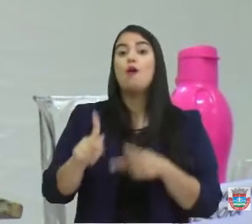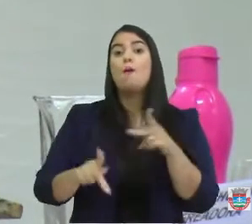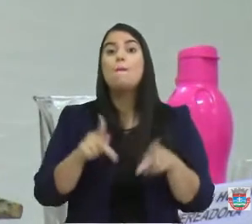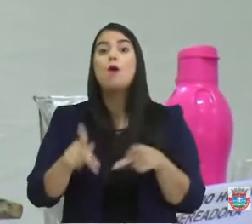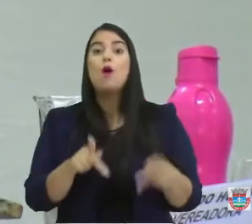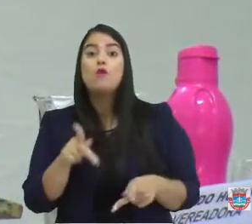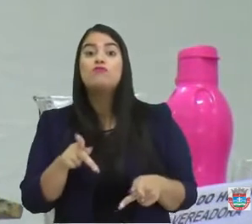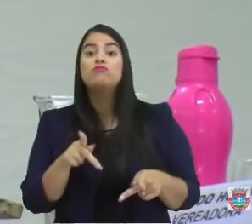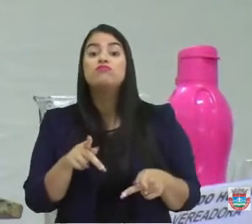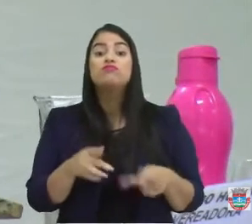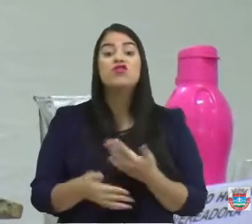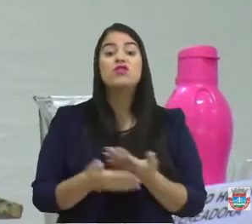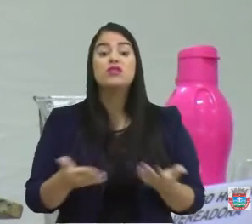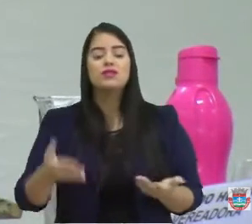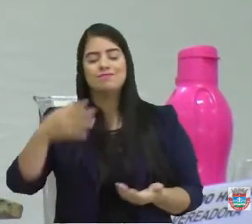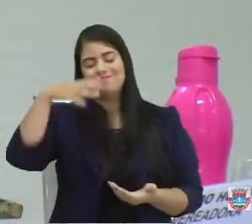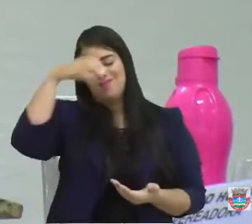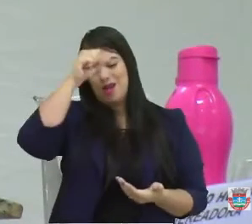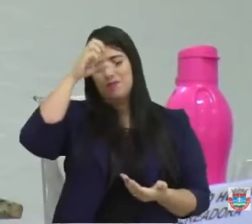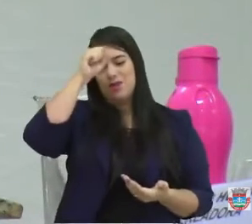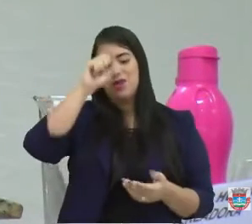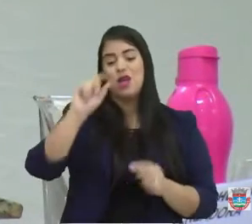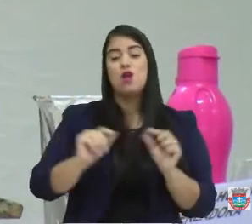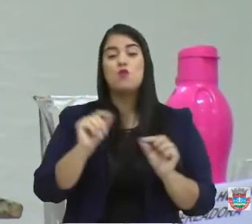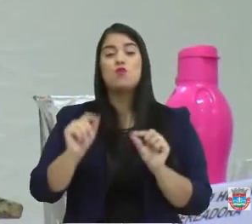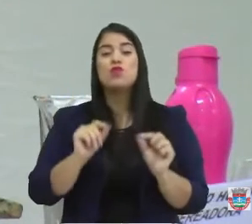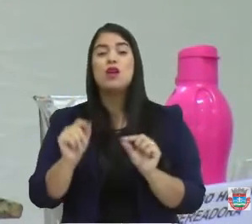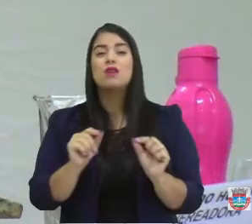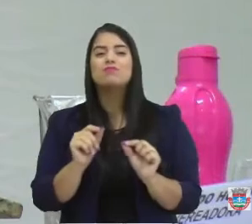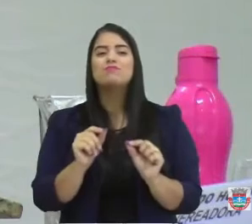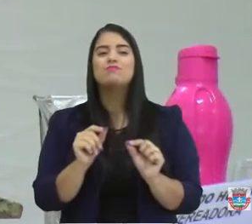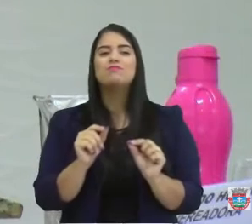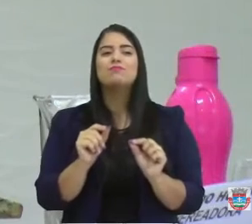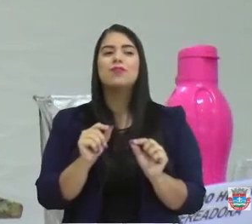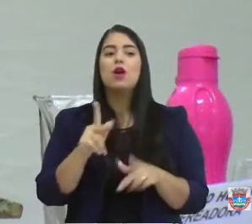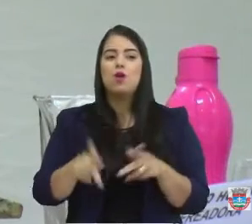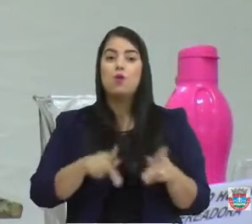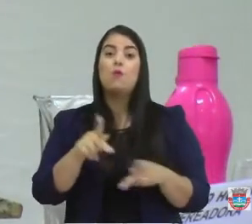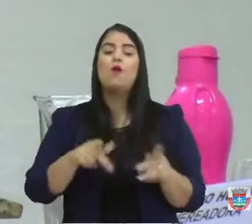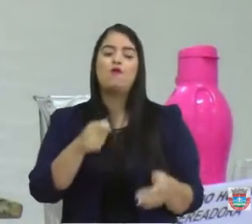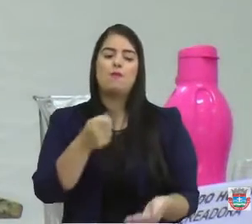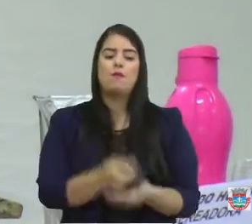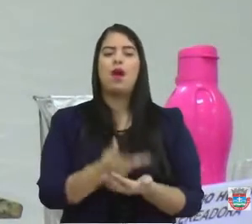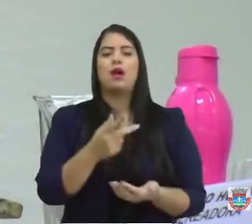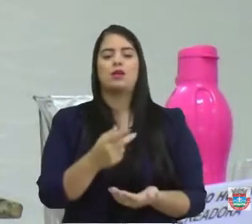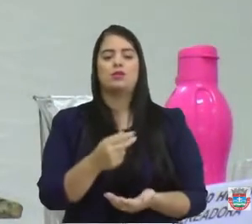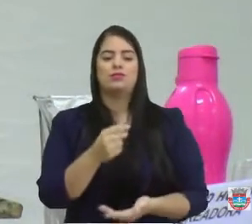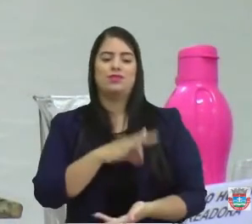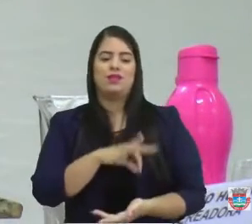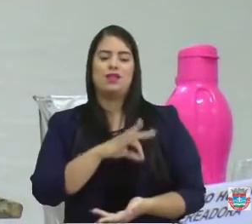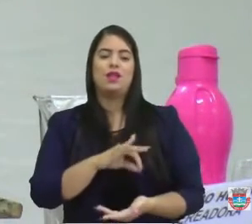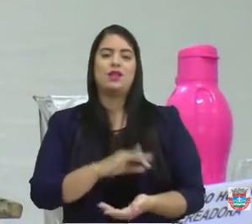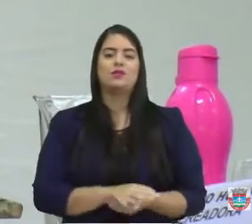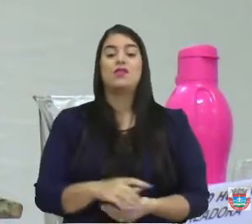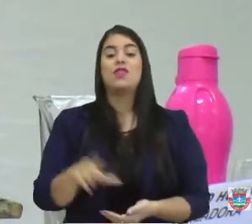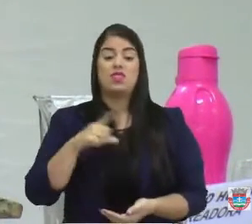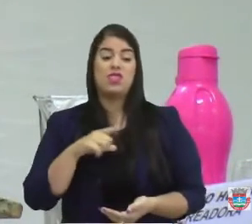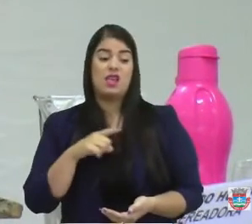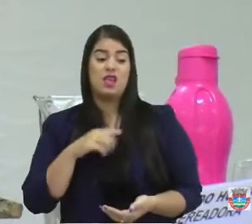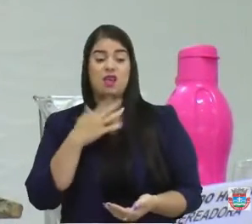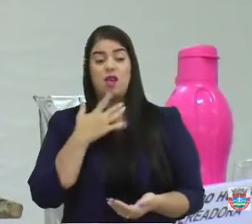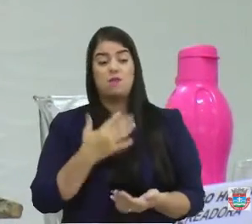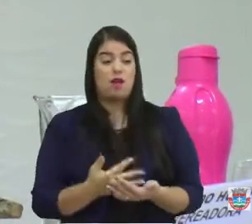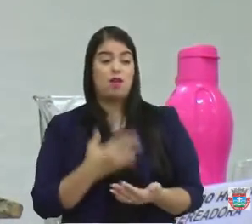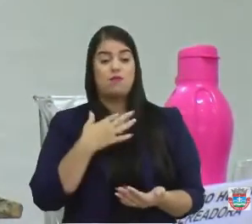aprender que quem manda na gente é o povo. Aí tem uns babão aqui que adoram uma pessoa só, a gente tem que